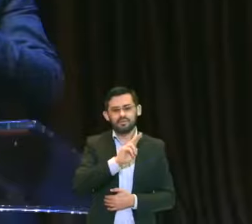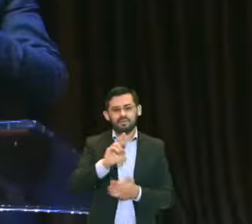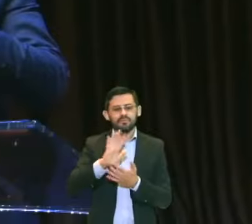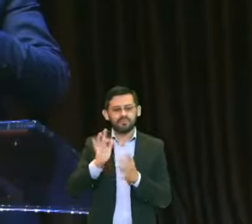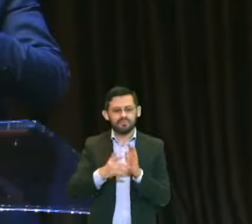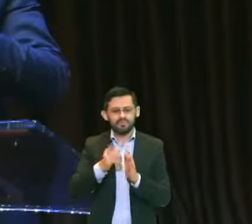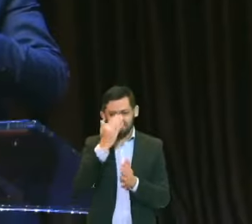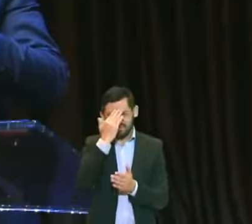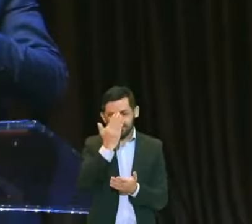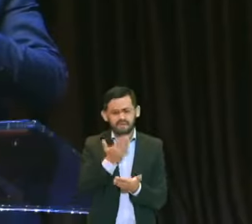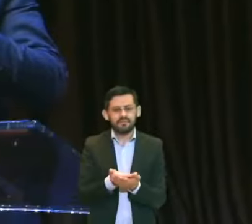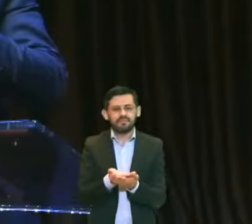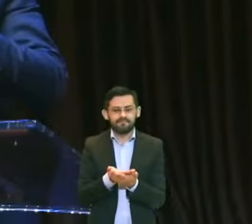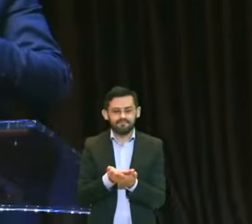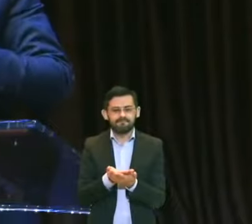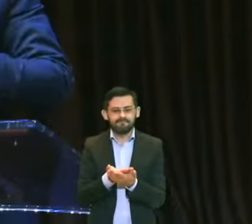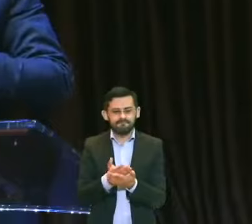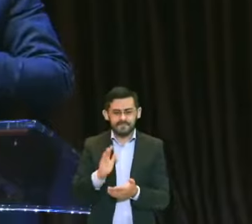Quantos creem nisso?